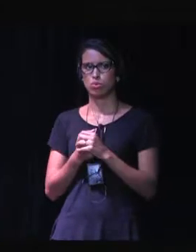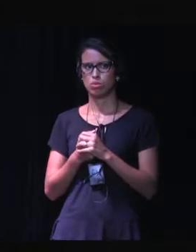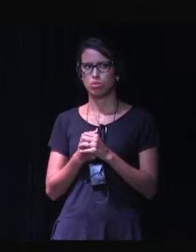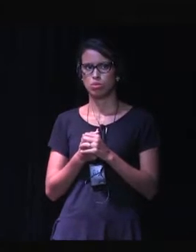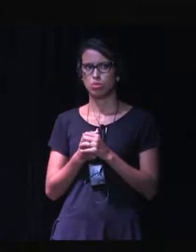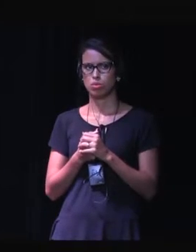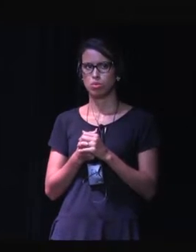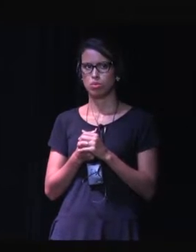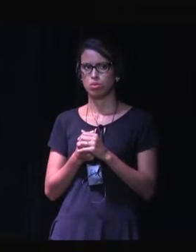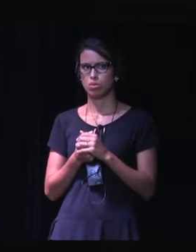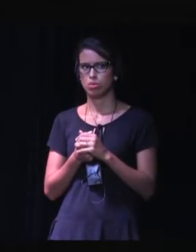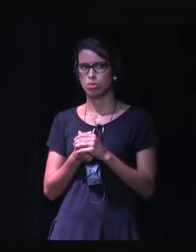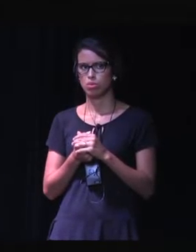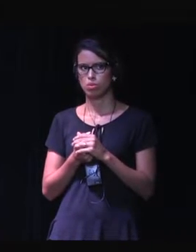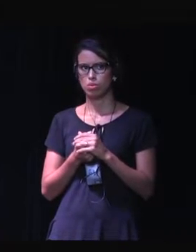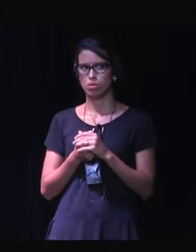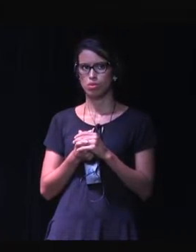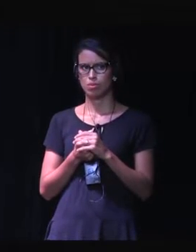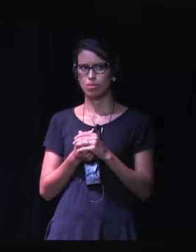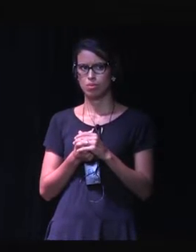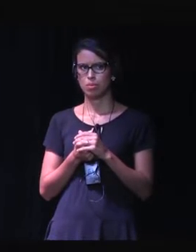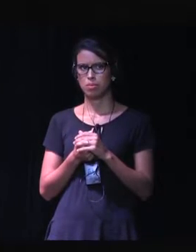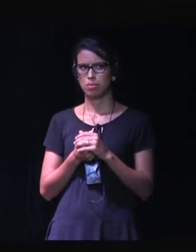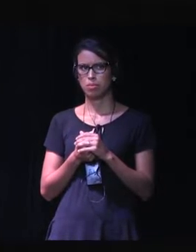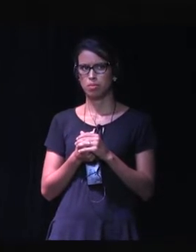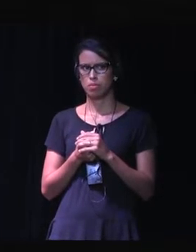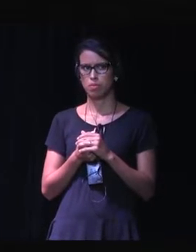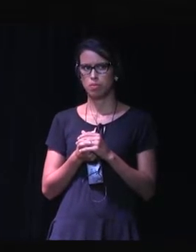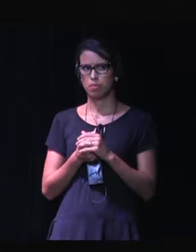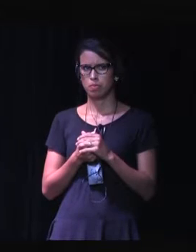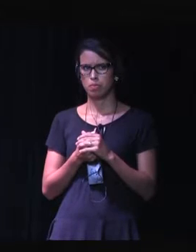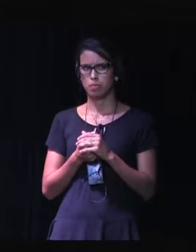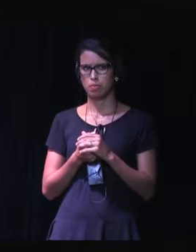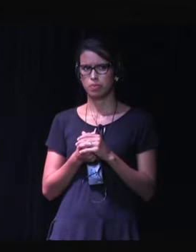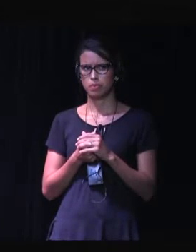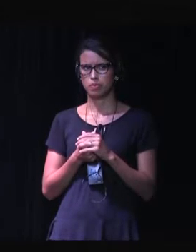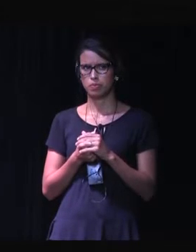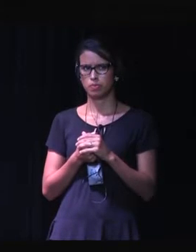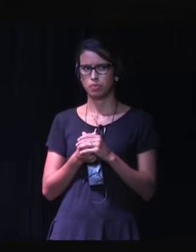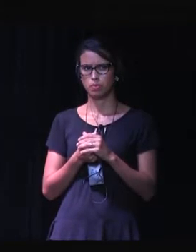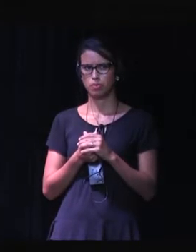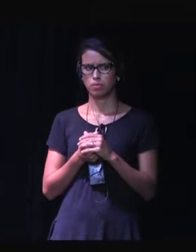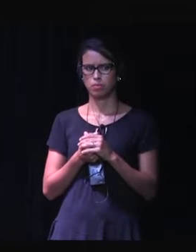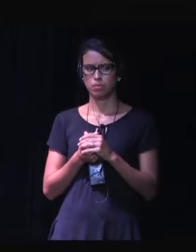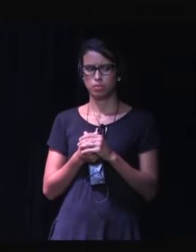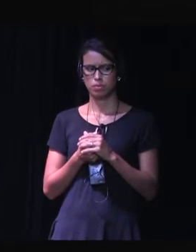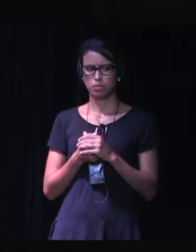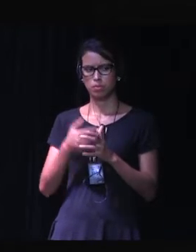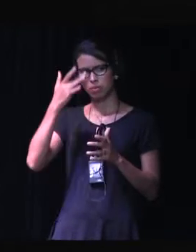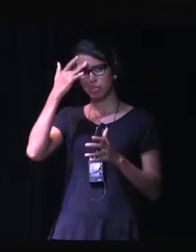quando já tem a necessidade. Quando está no período de